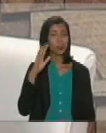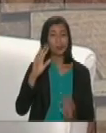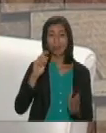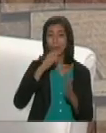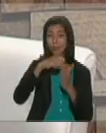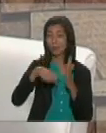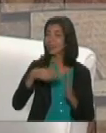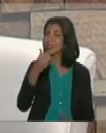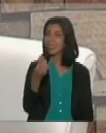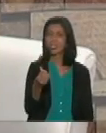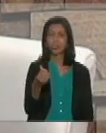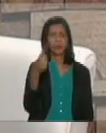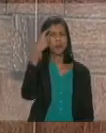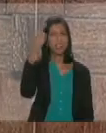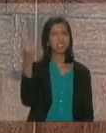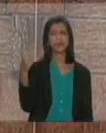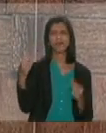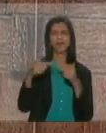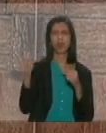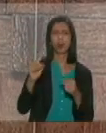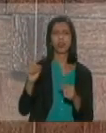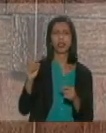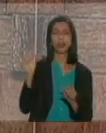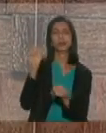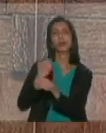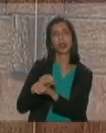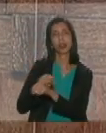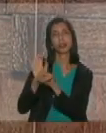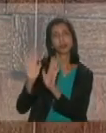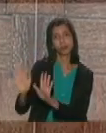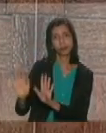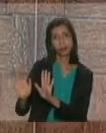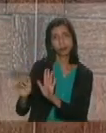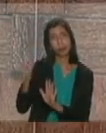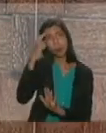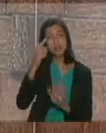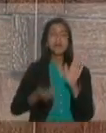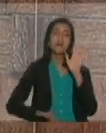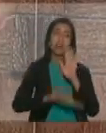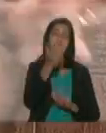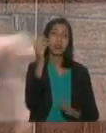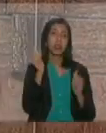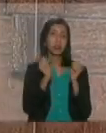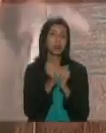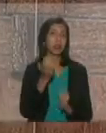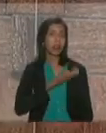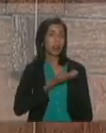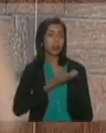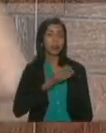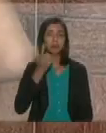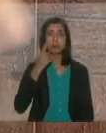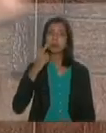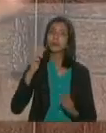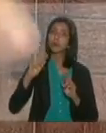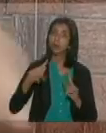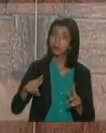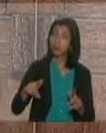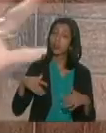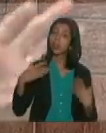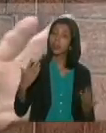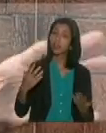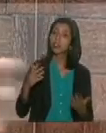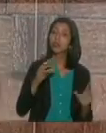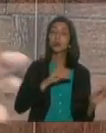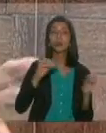aguentei. Direito. 6º mês, falei, não é pra mim. Aí falei, tranquei a matrícula e falei, bom, vou viajar com mais amigas. A gente estava querendo fazer alguma coisa diferente e tal.